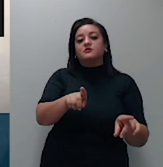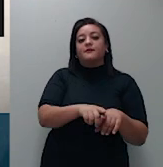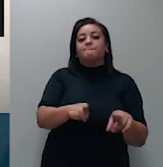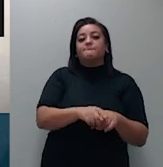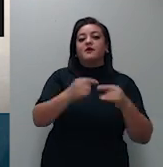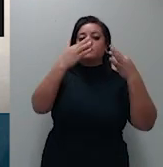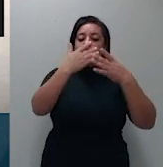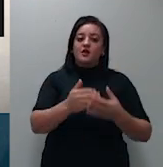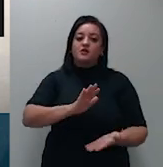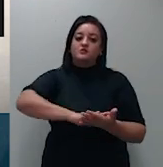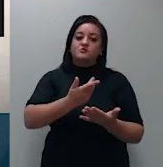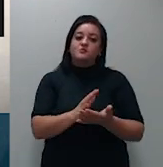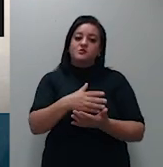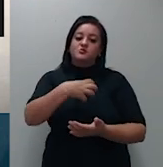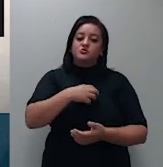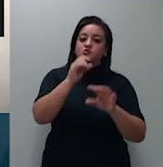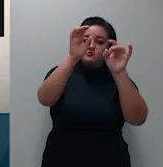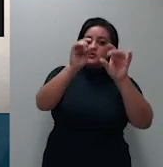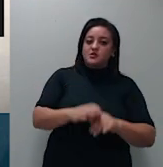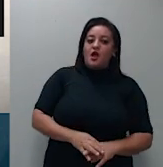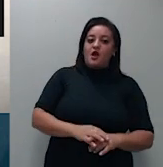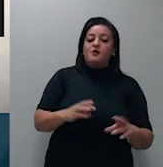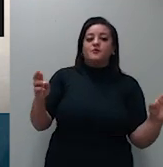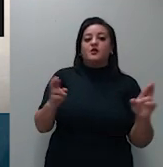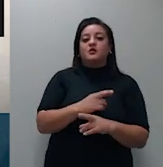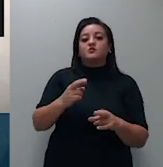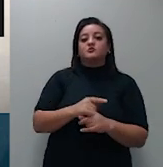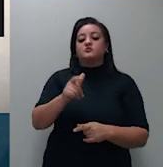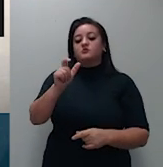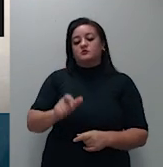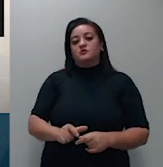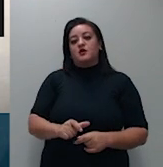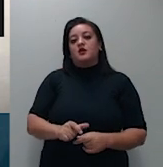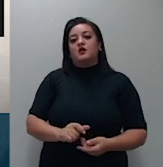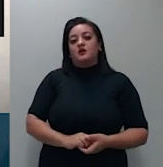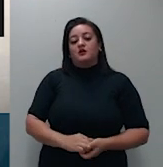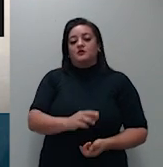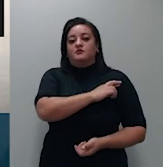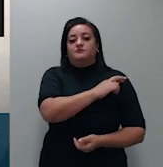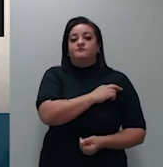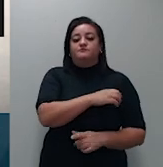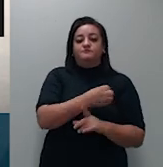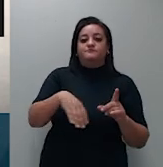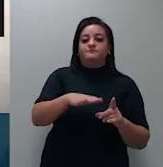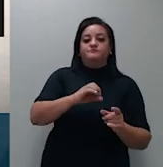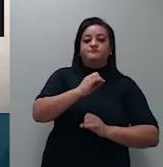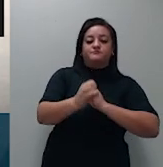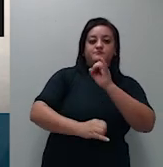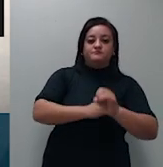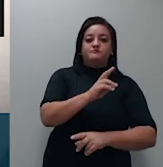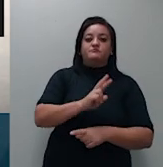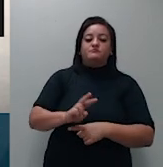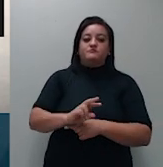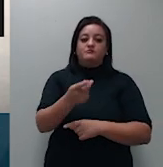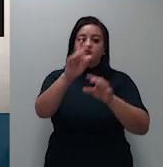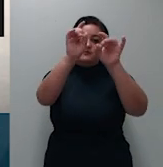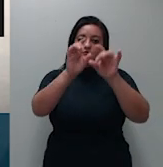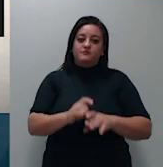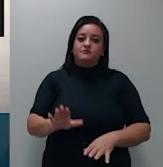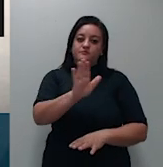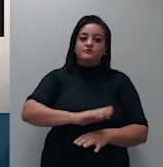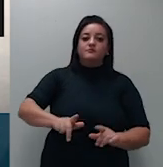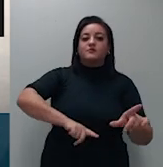especial por decorrência do sujeito do teu lado o Marco civil da internet reserva sua especialidade para o campo de atuação na